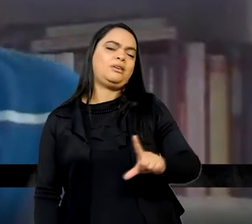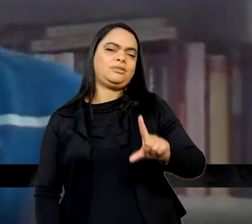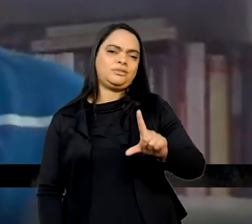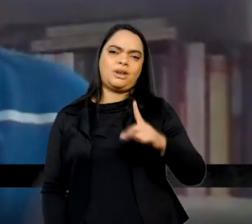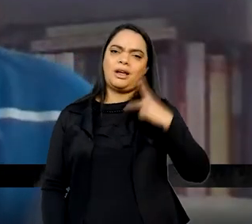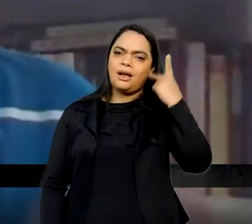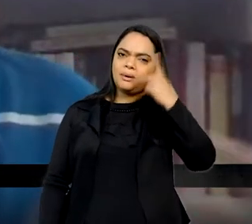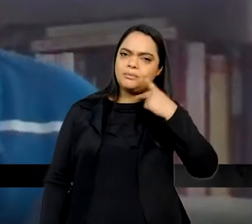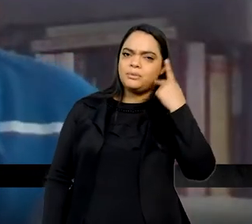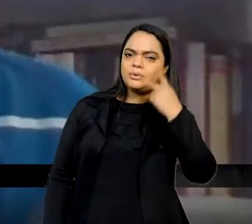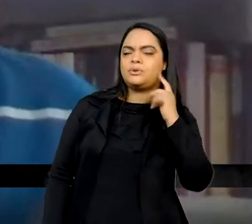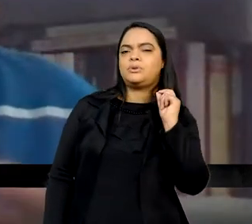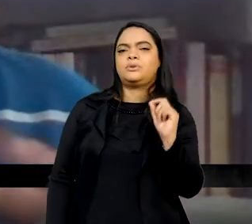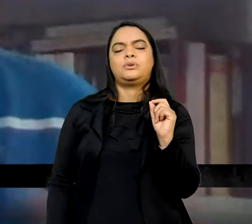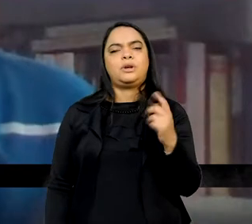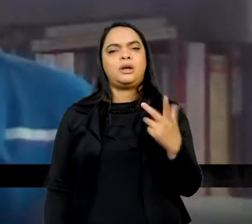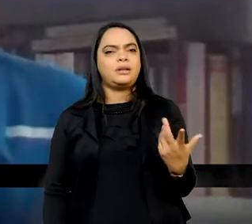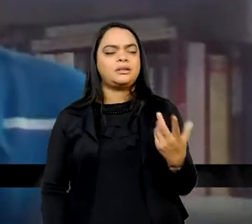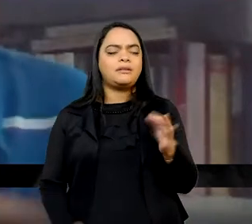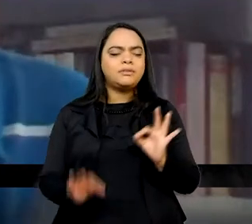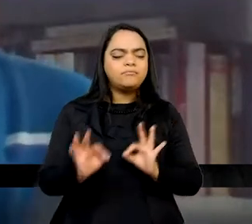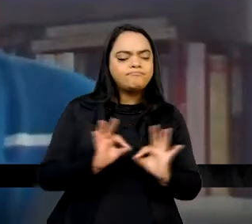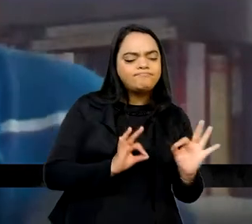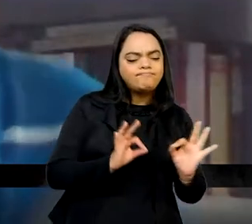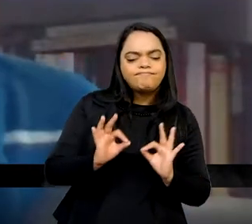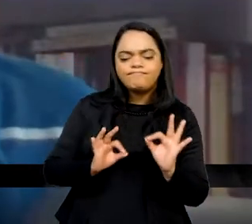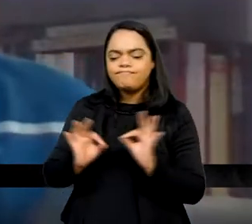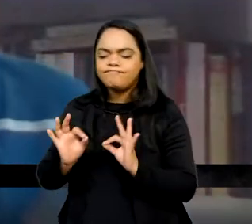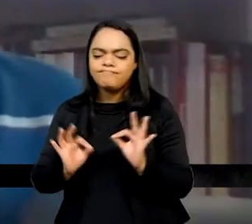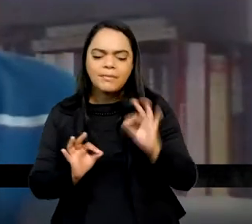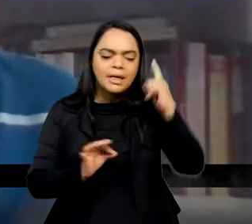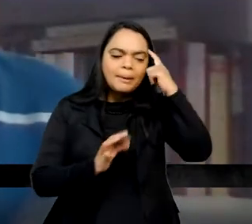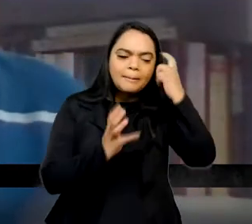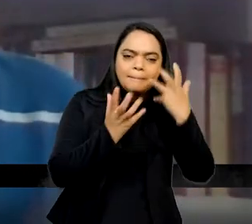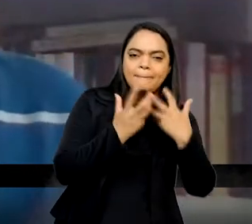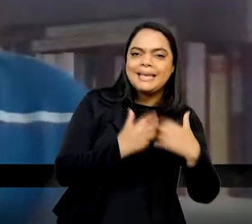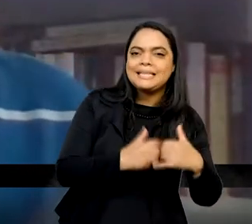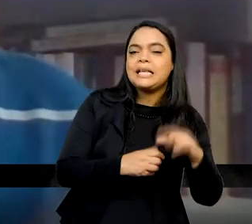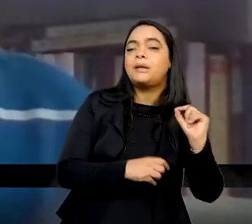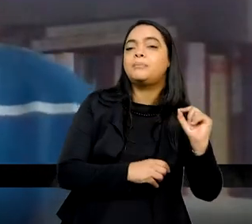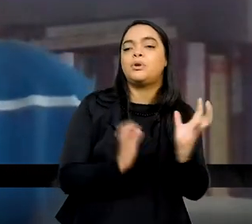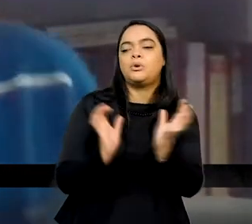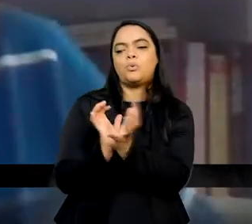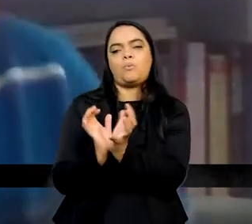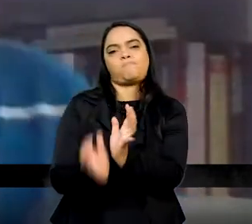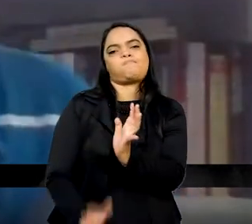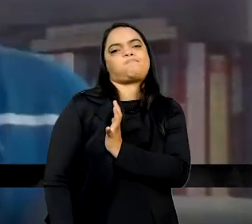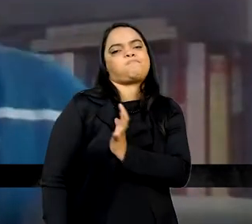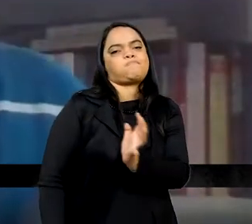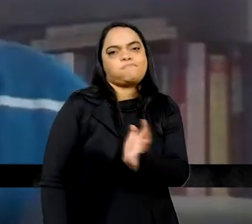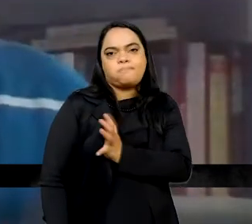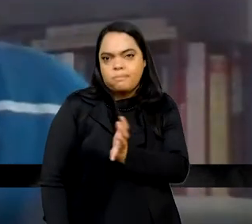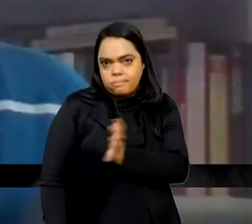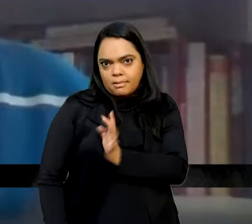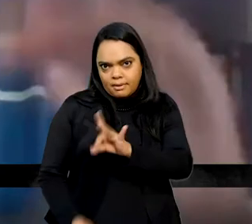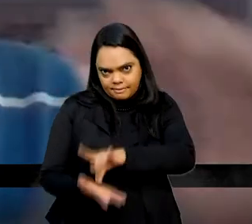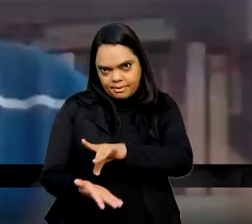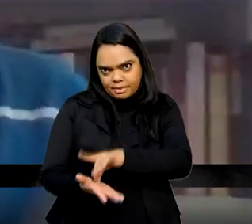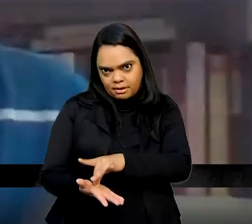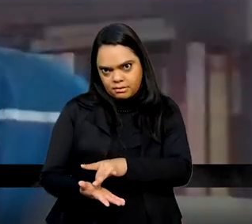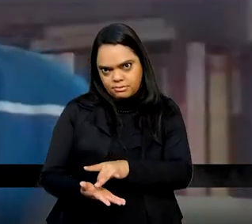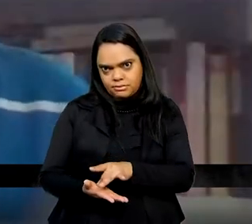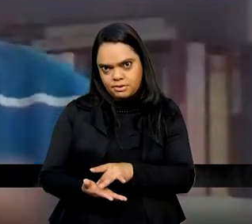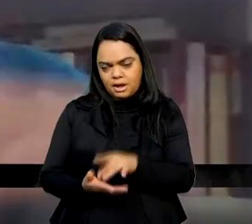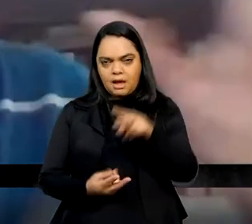está sendo arrumada, fabricada, pensada pelas elites. Né? Não resta dúvida. Está